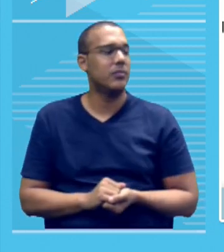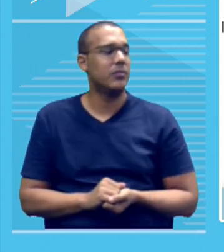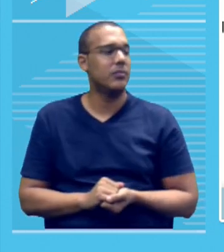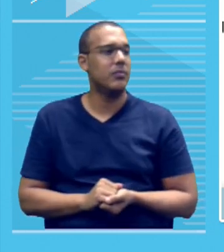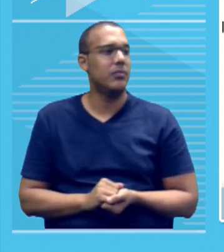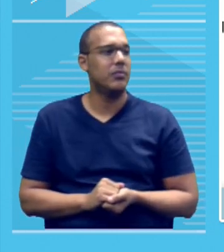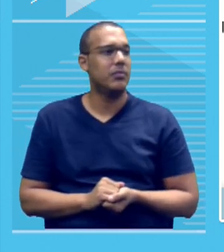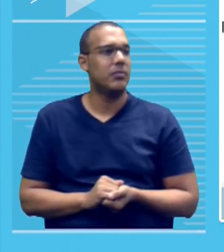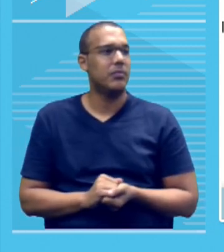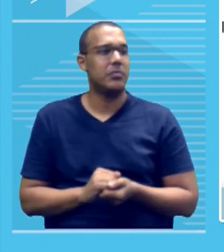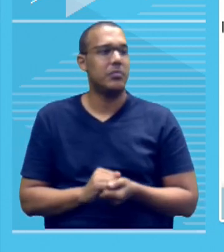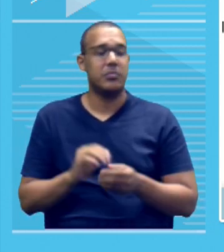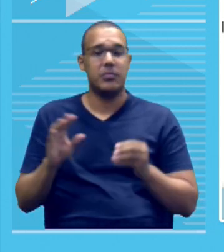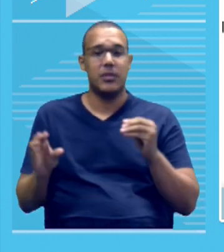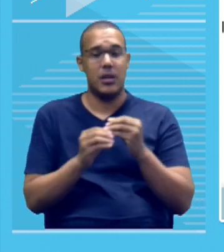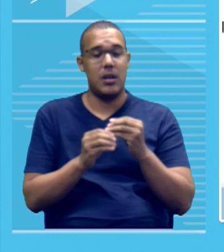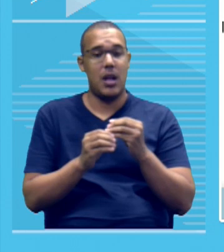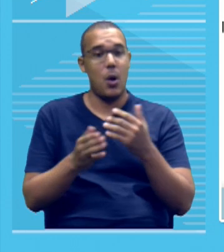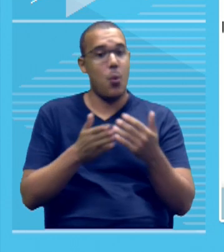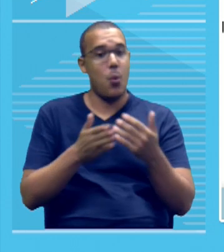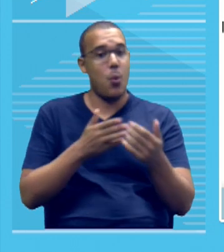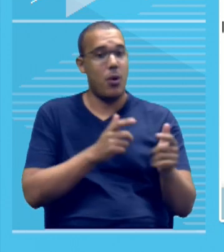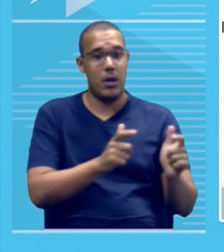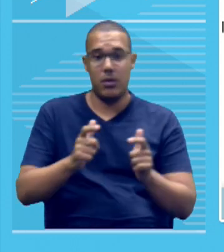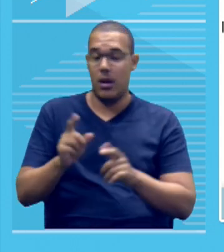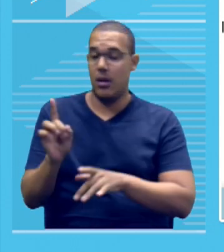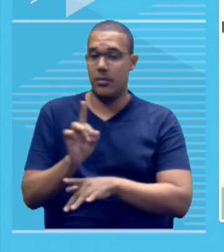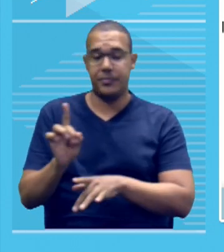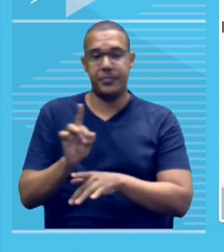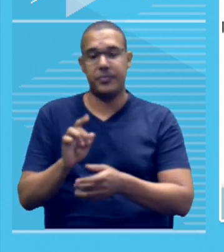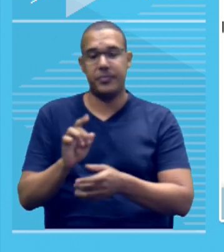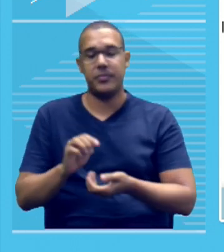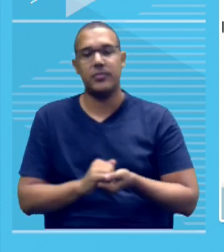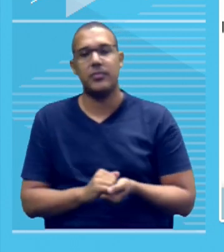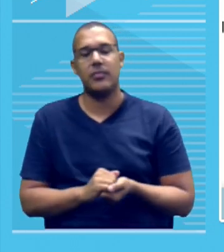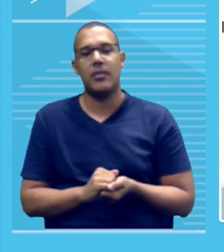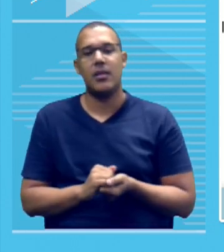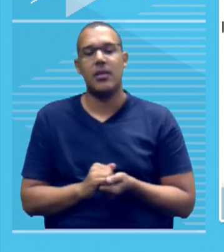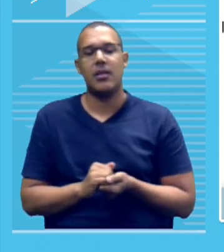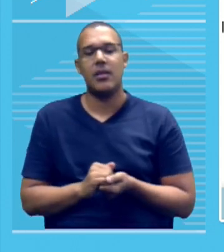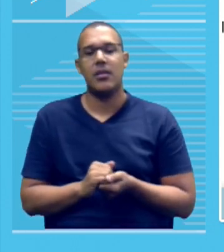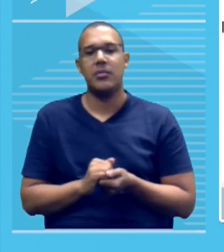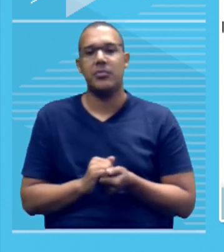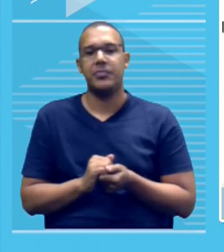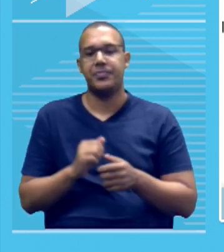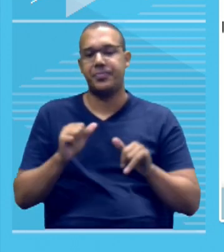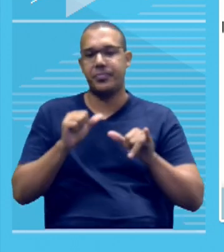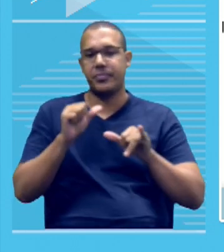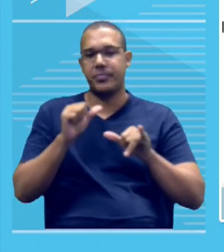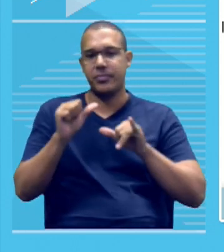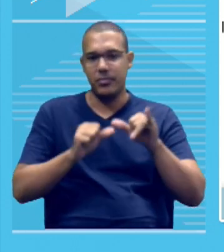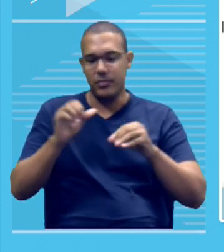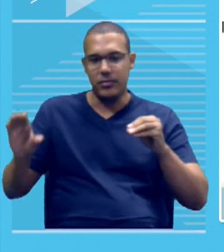para adicionar, não pode adicionar em qualquer lugar, tá? Por exemplo, aí nós vamos ver a reação de adição de alcenos e